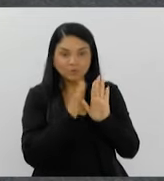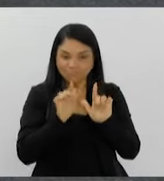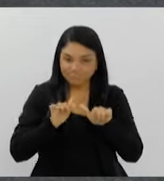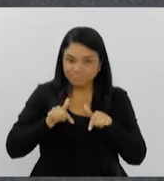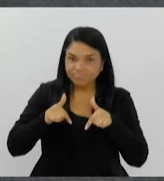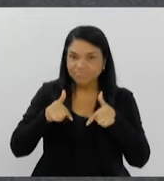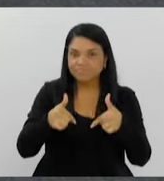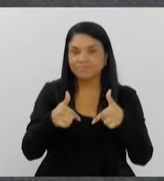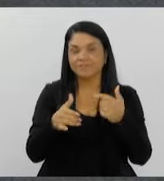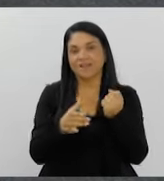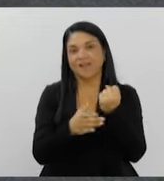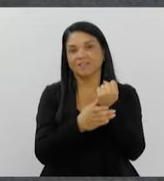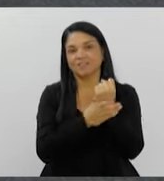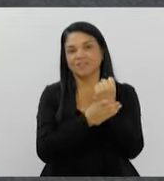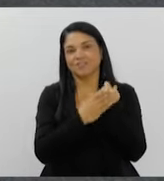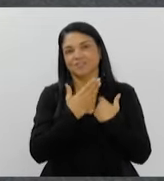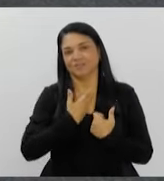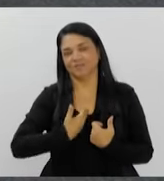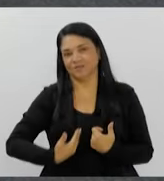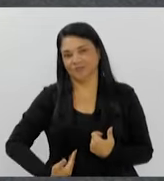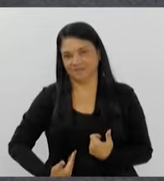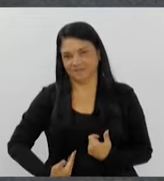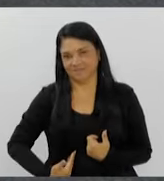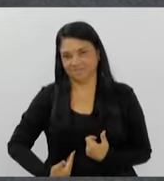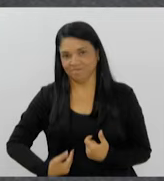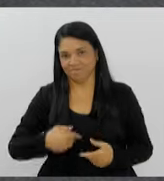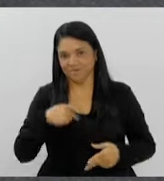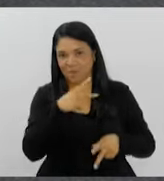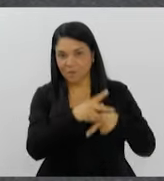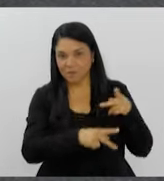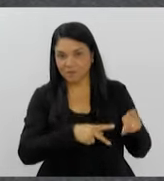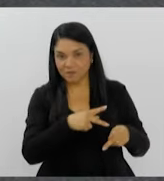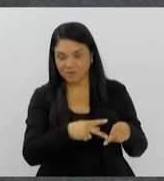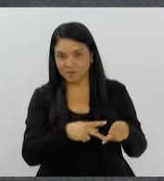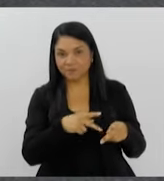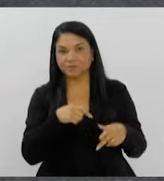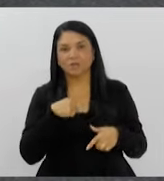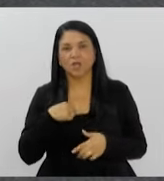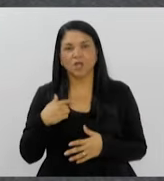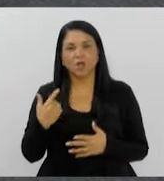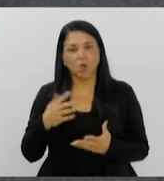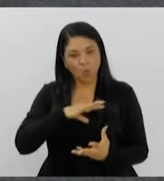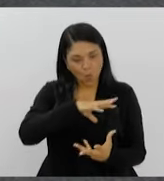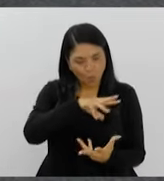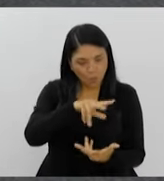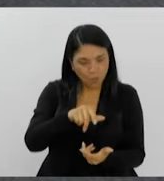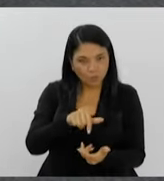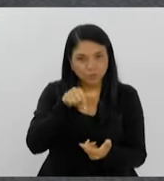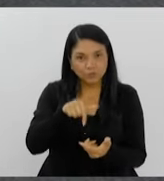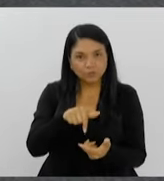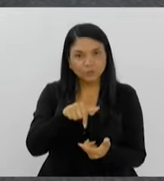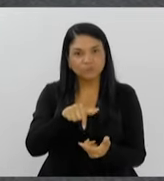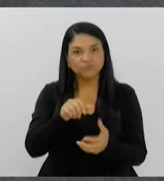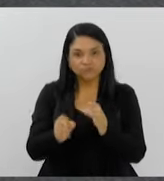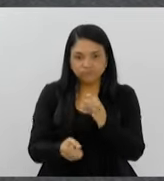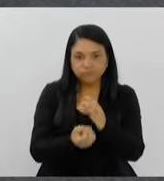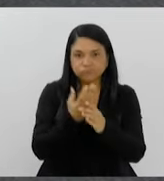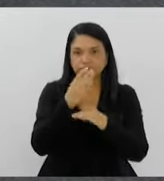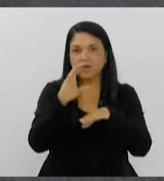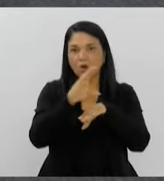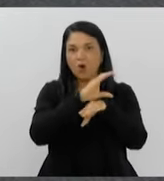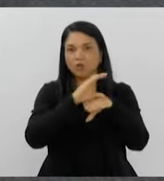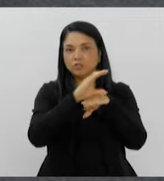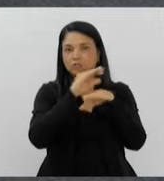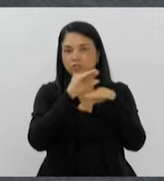segurança pública Ô minha gente desde que mundo é mundo com essa constituição que tem aí quem